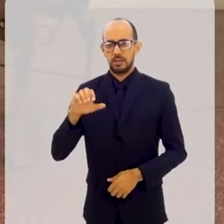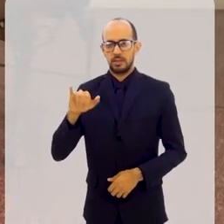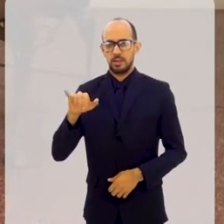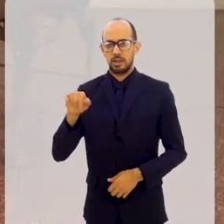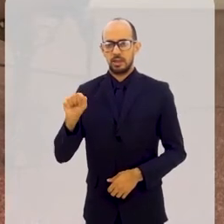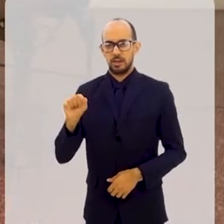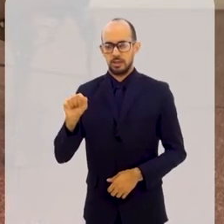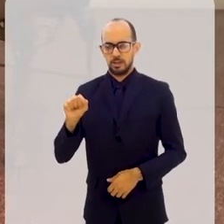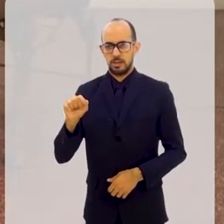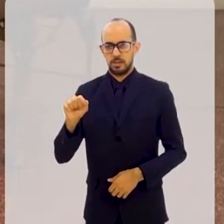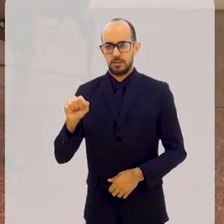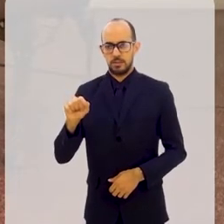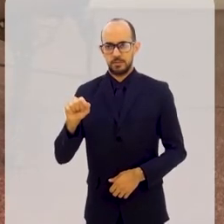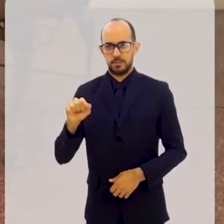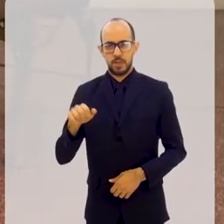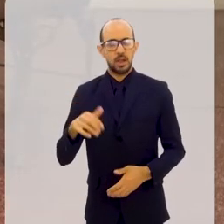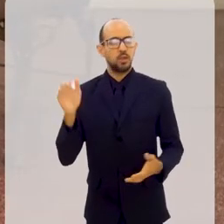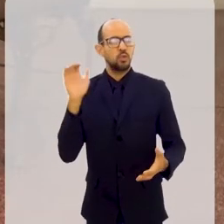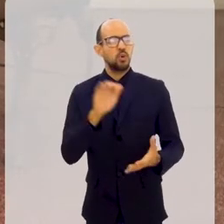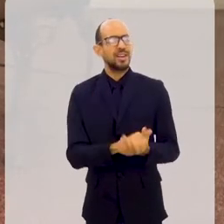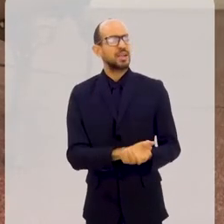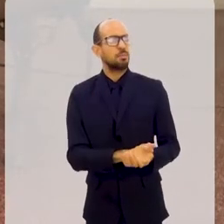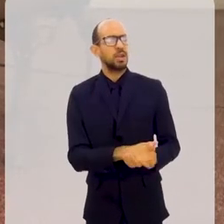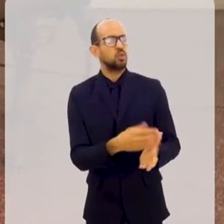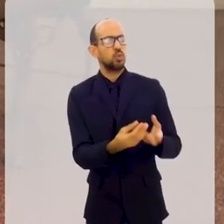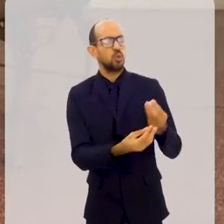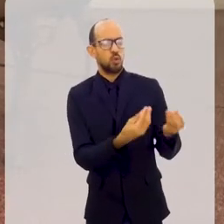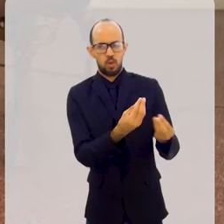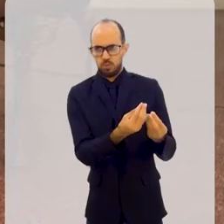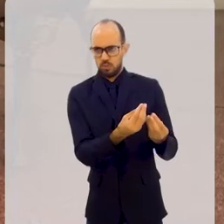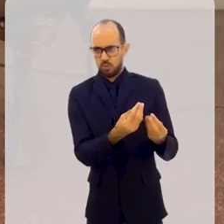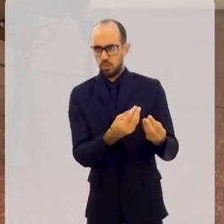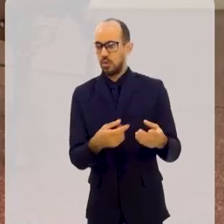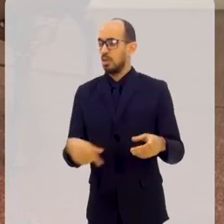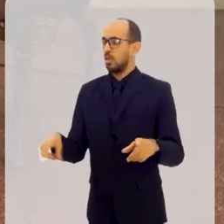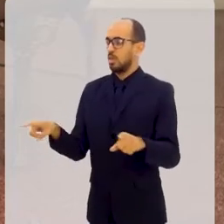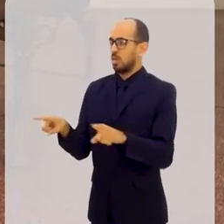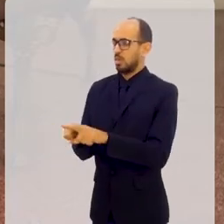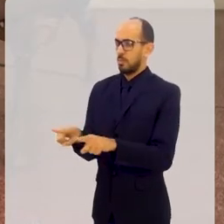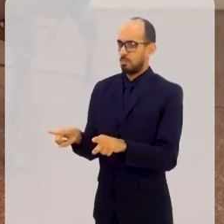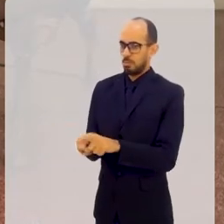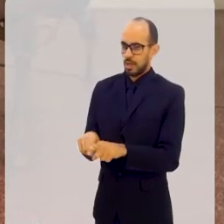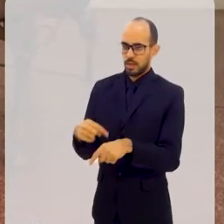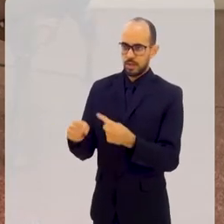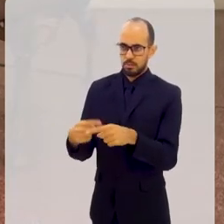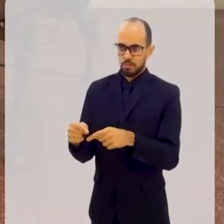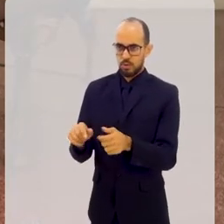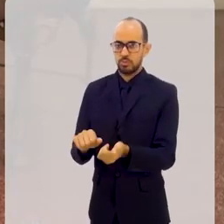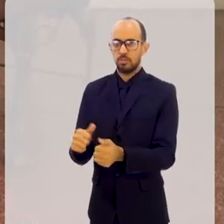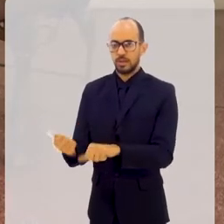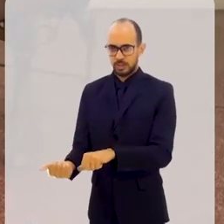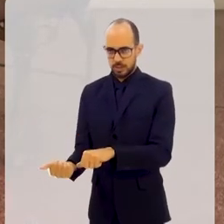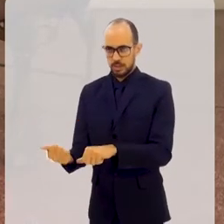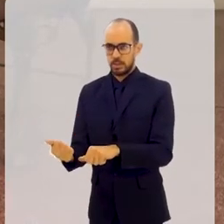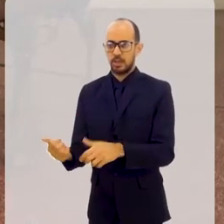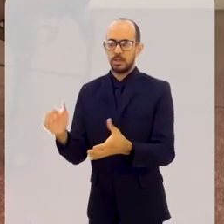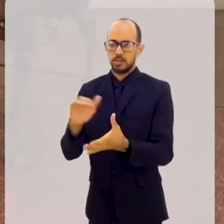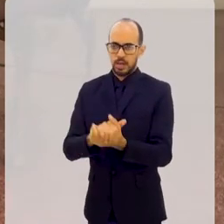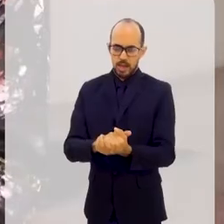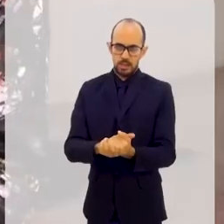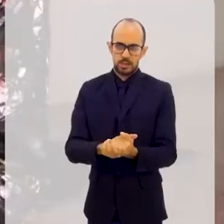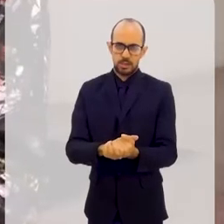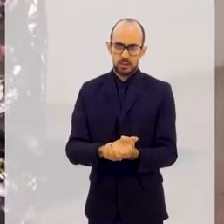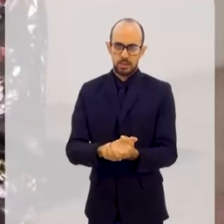daí adiante E o casamento o casamento também Aposto que você se batizar você casa